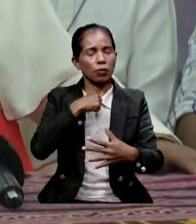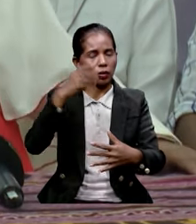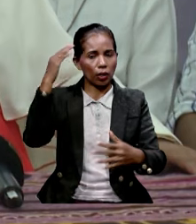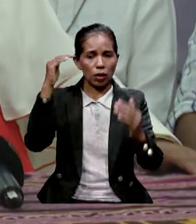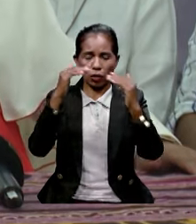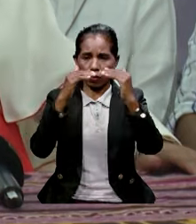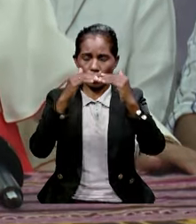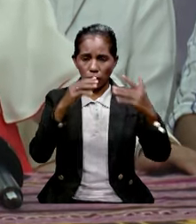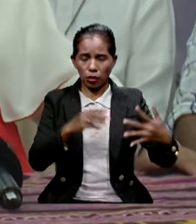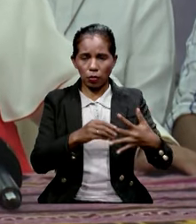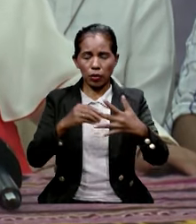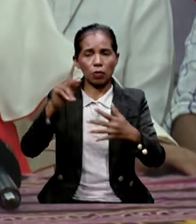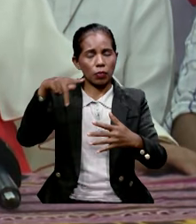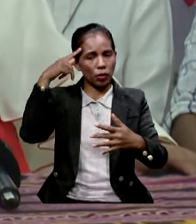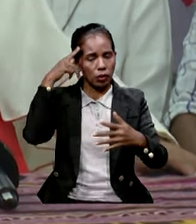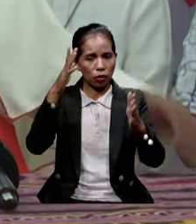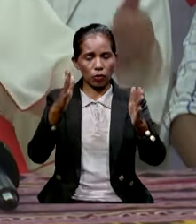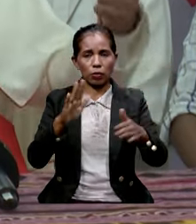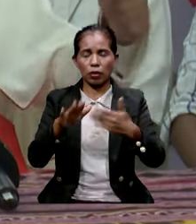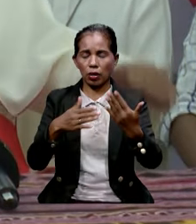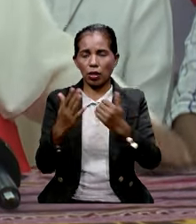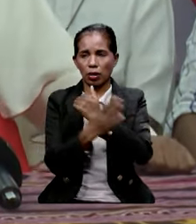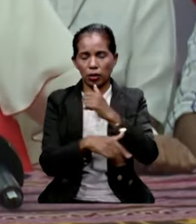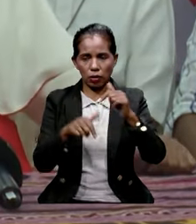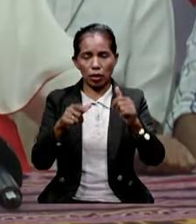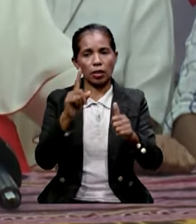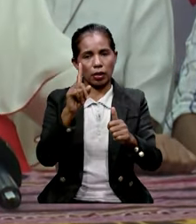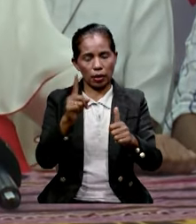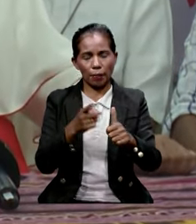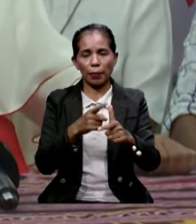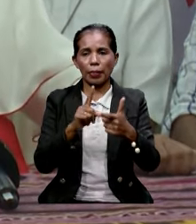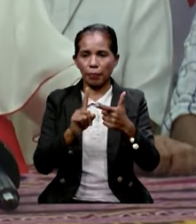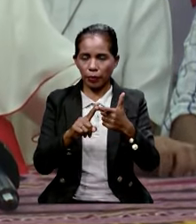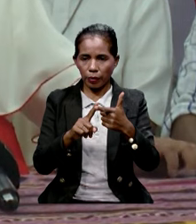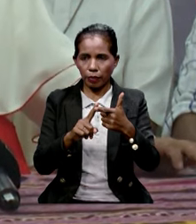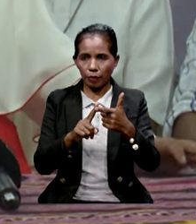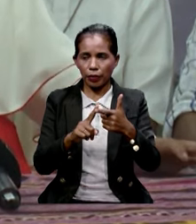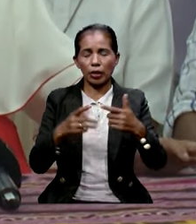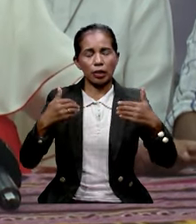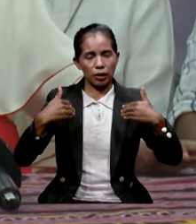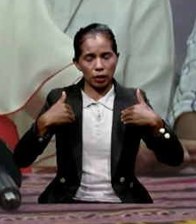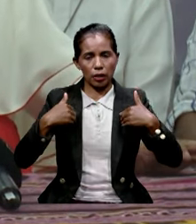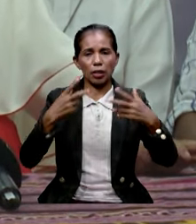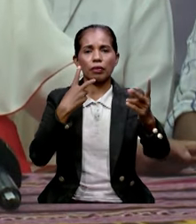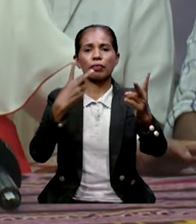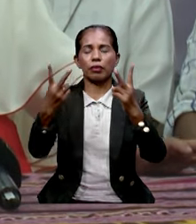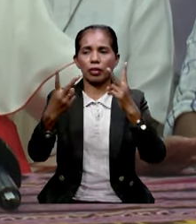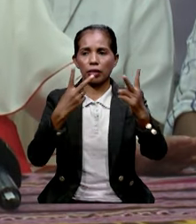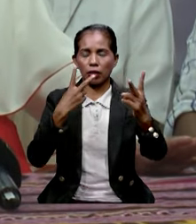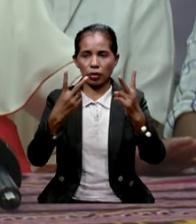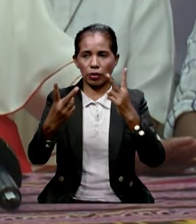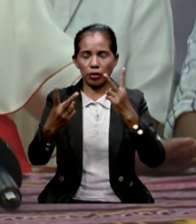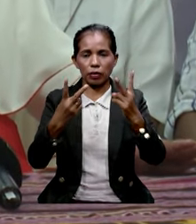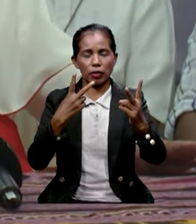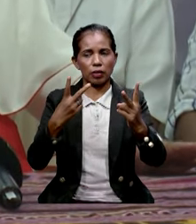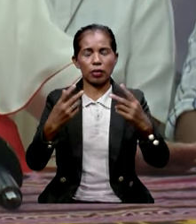e da itania político sira outro e a itania vai lá né ida e segundo sei a mais visita e sei a